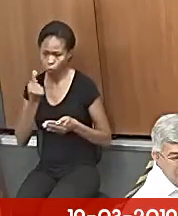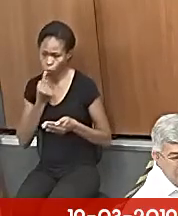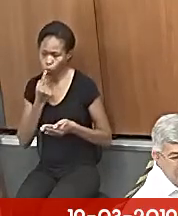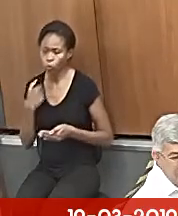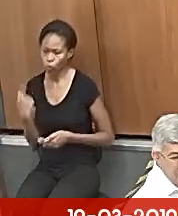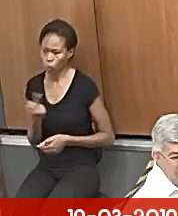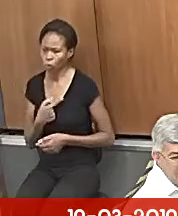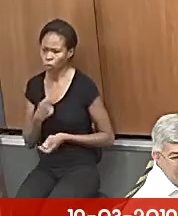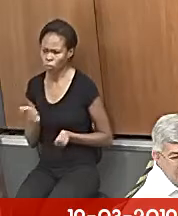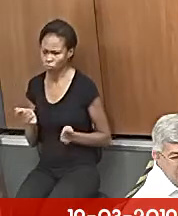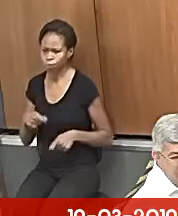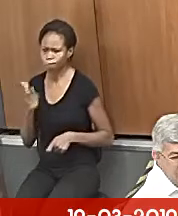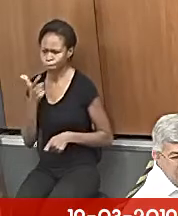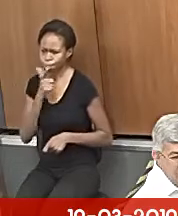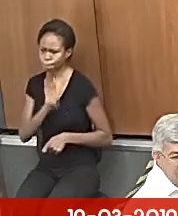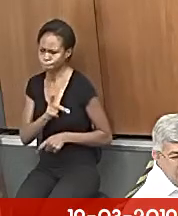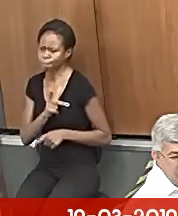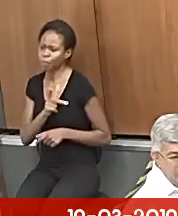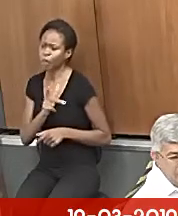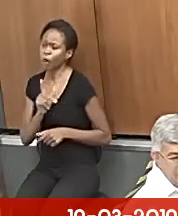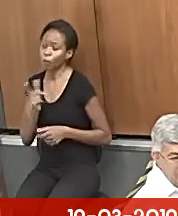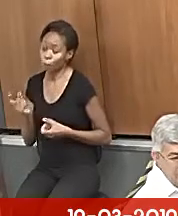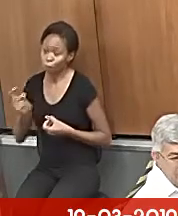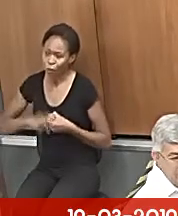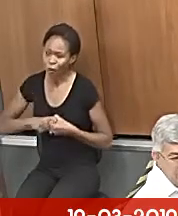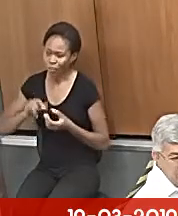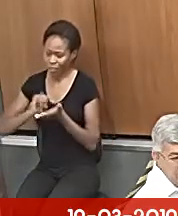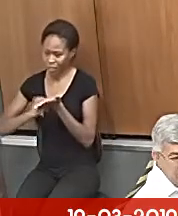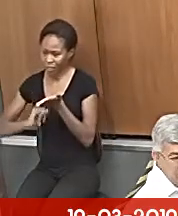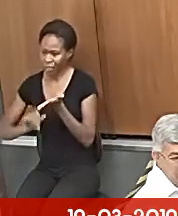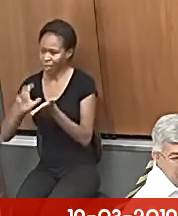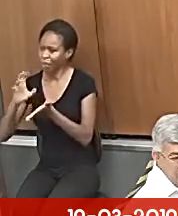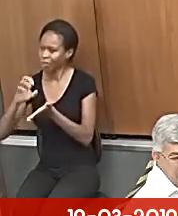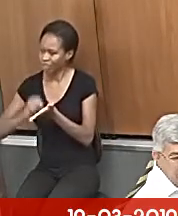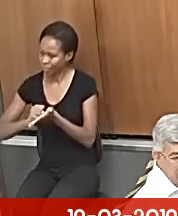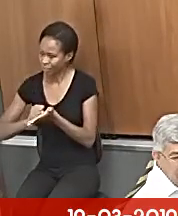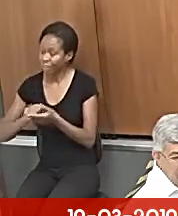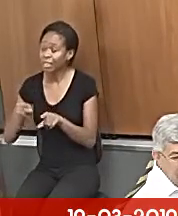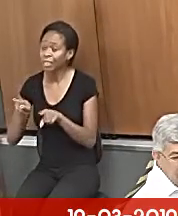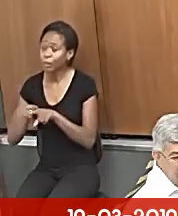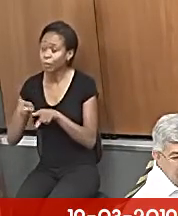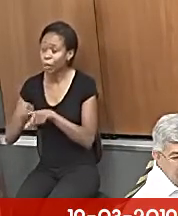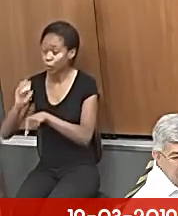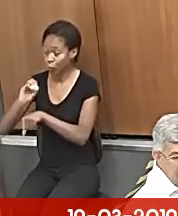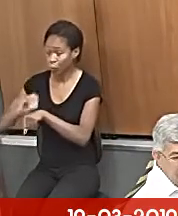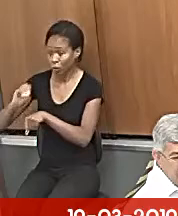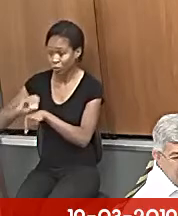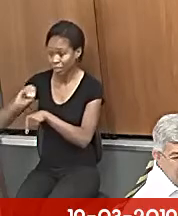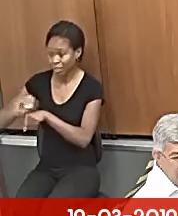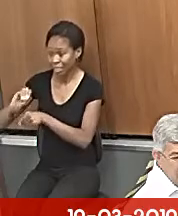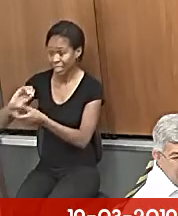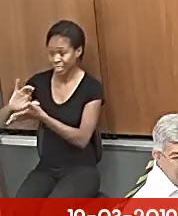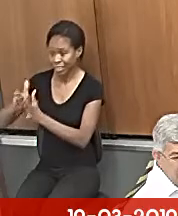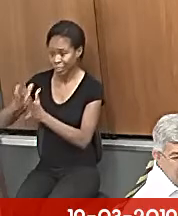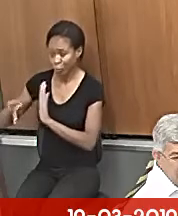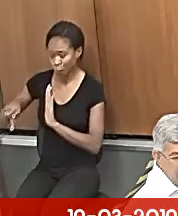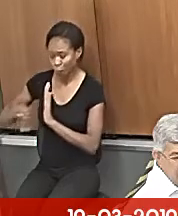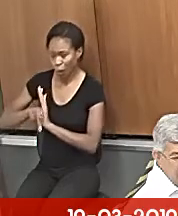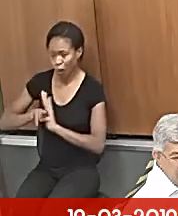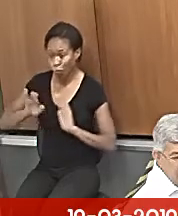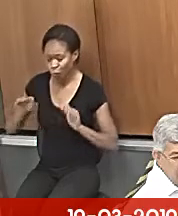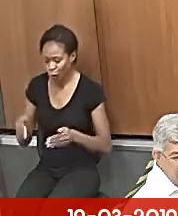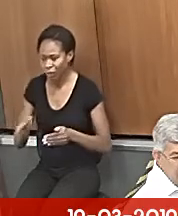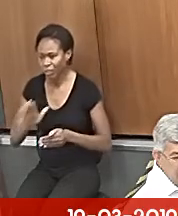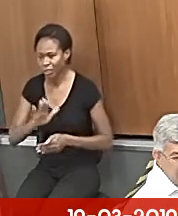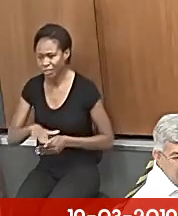a volta das matrículas conseguimos oficina de libras para as crianças e agora